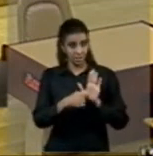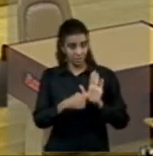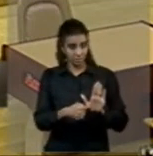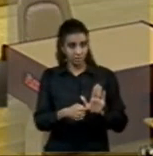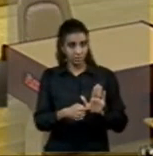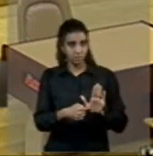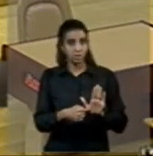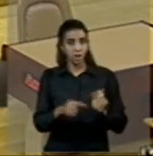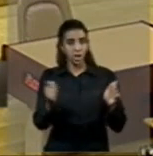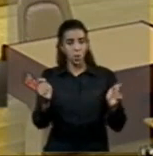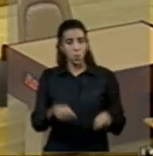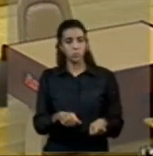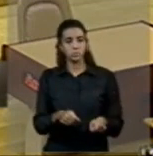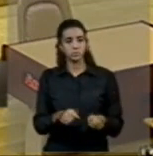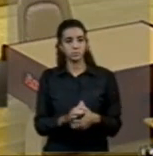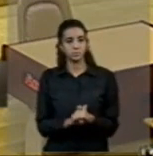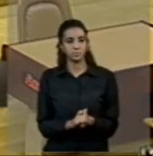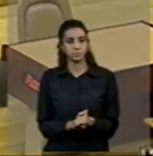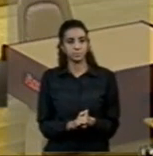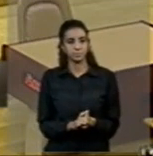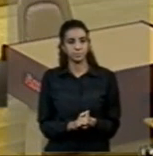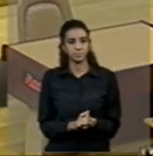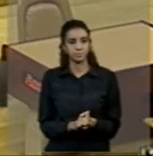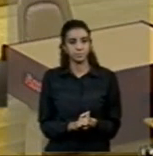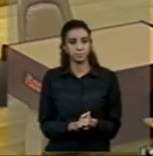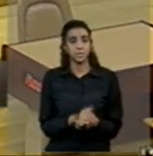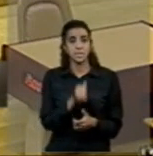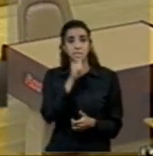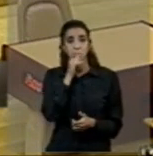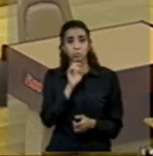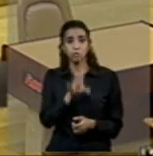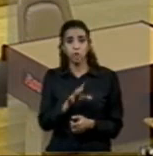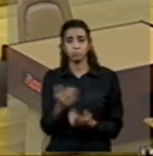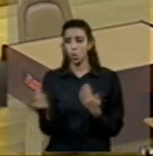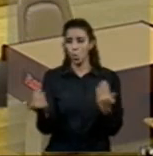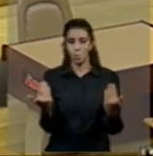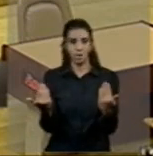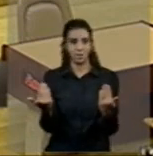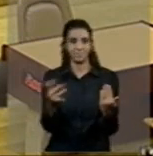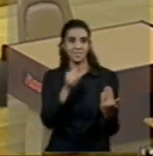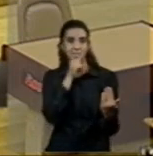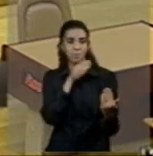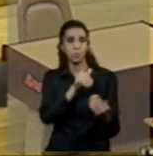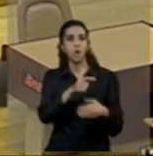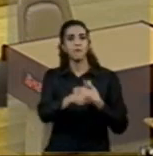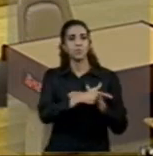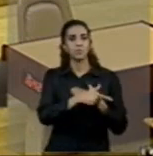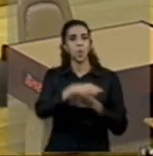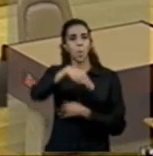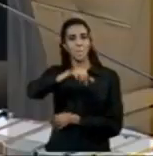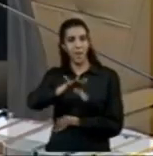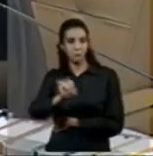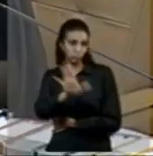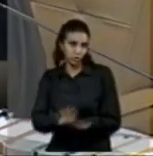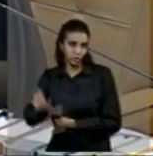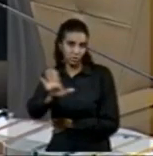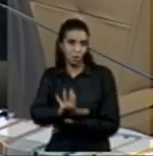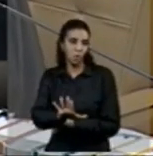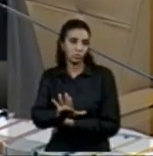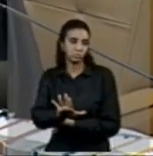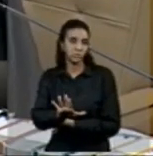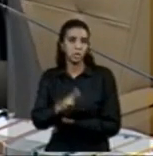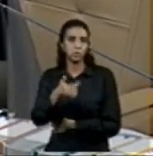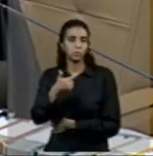foi possível emprestar aplicação por analogia, como é o caso das atividades meios de forma geral, desempenhadas